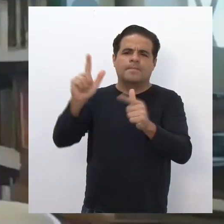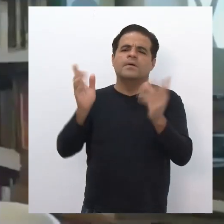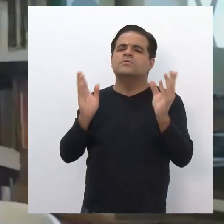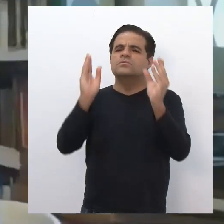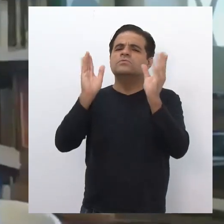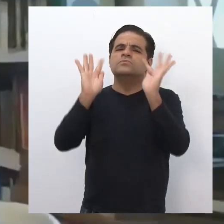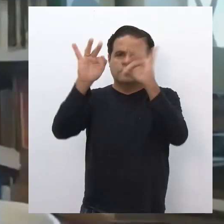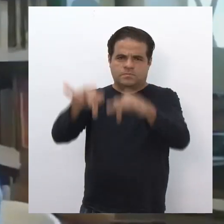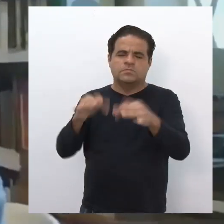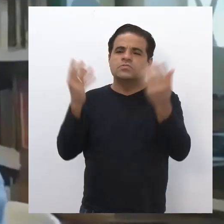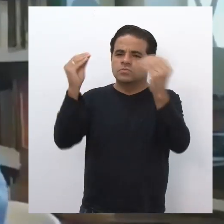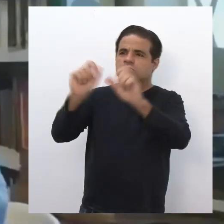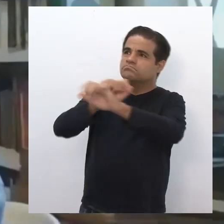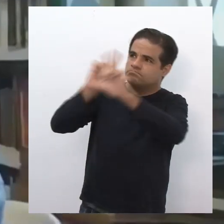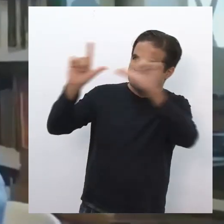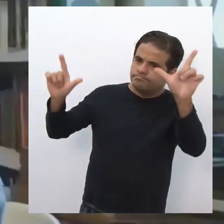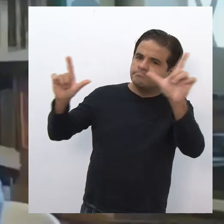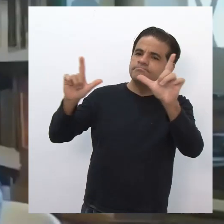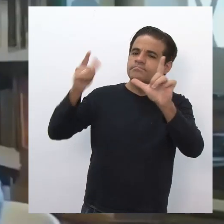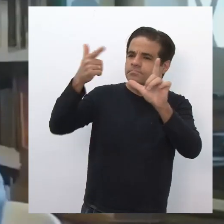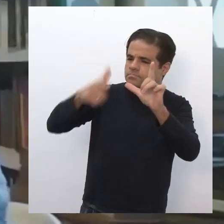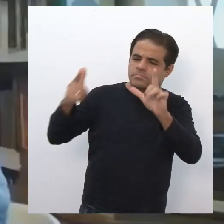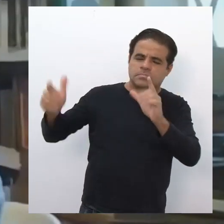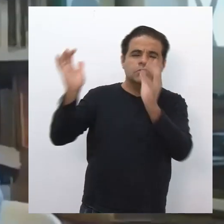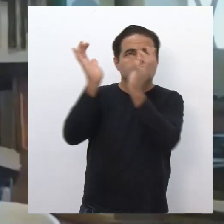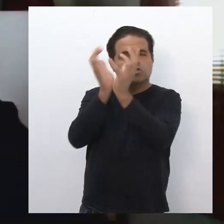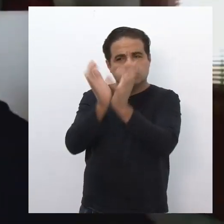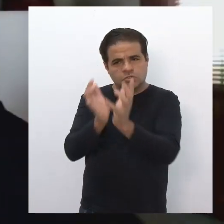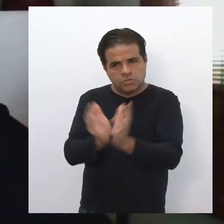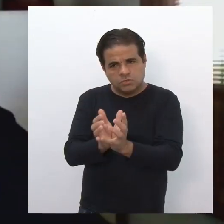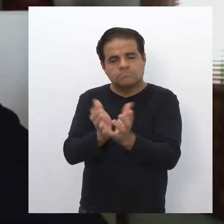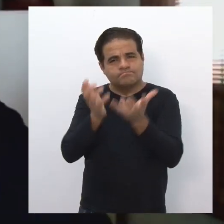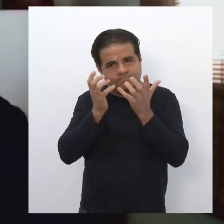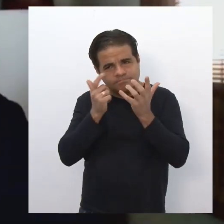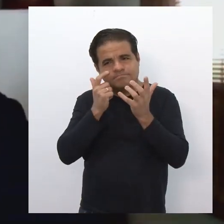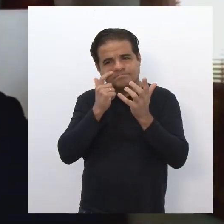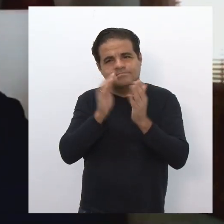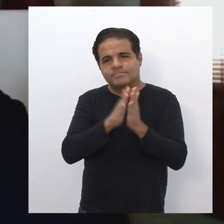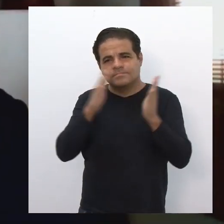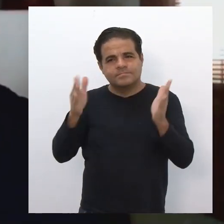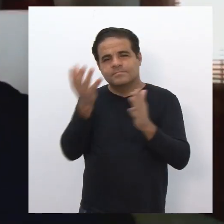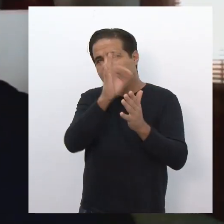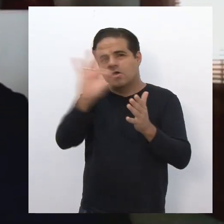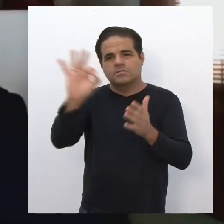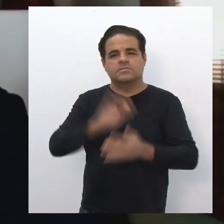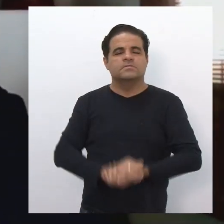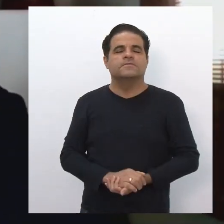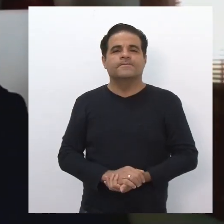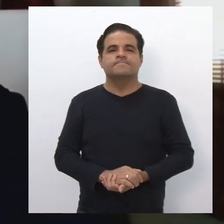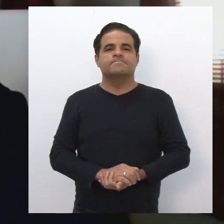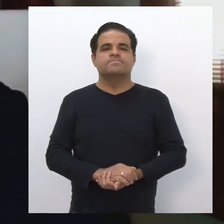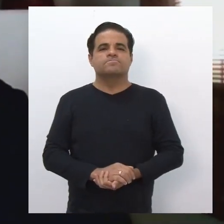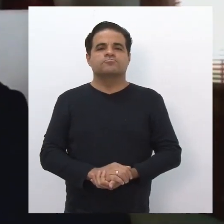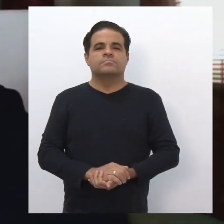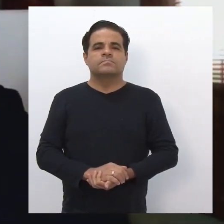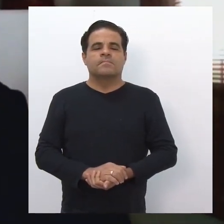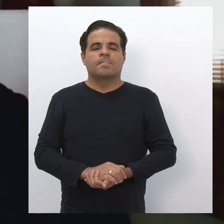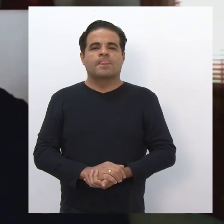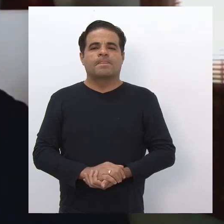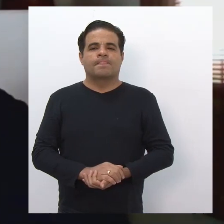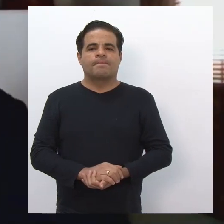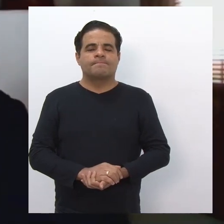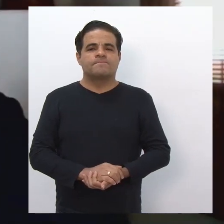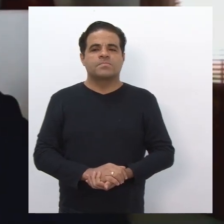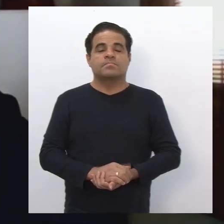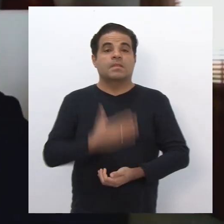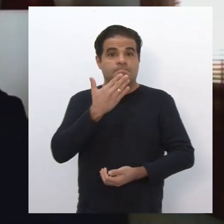vamos colocar, e aí aparecem os próximos clubes e como se inscrever, né? Tá ótimo. É isso. Pediram para a gente encerrar